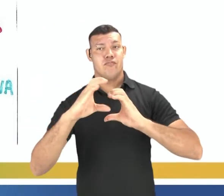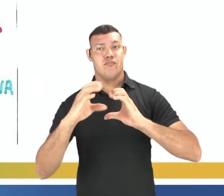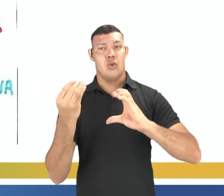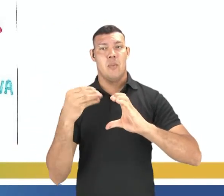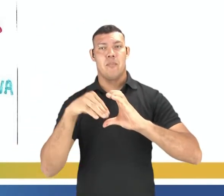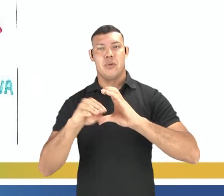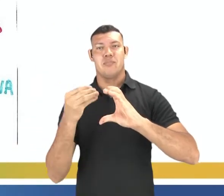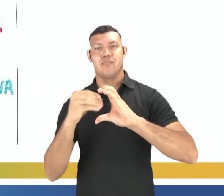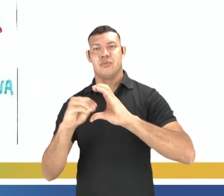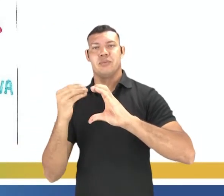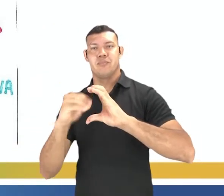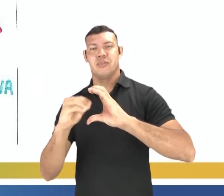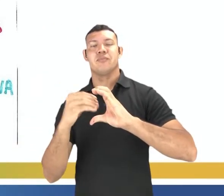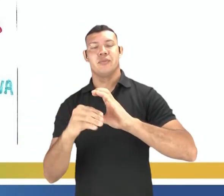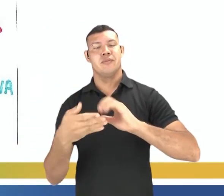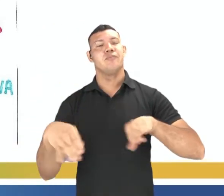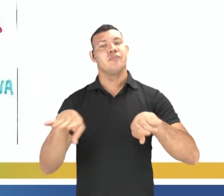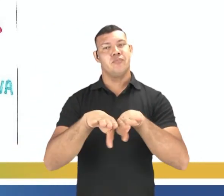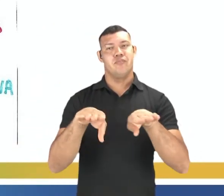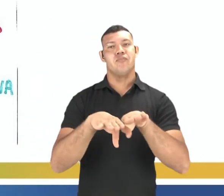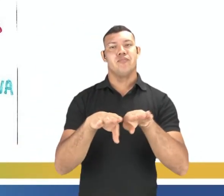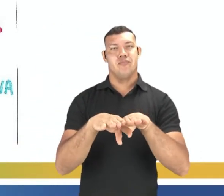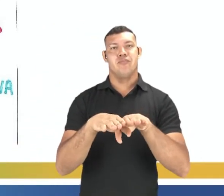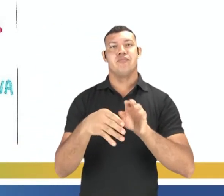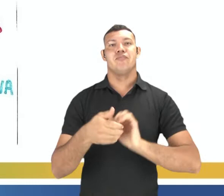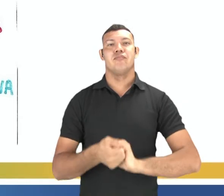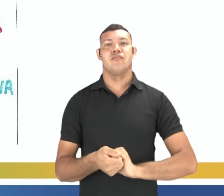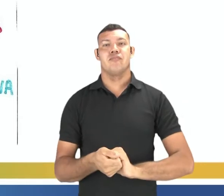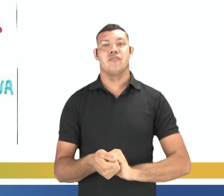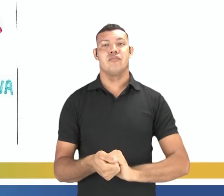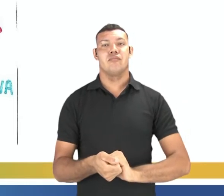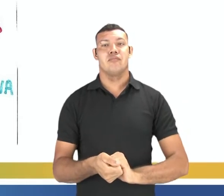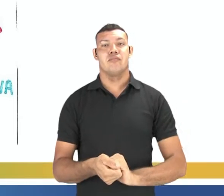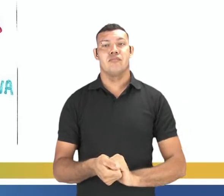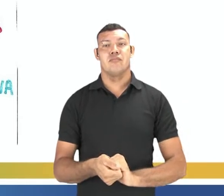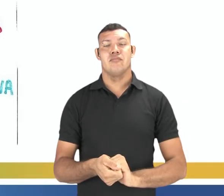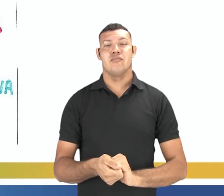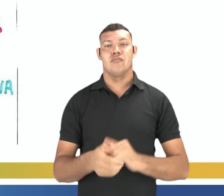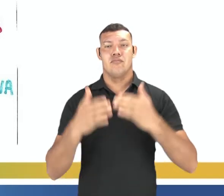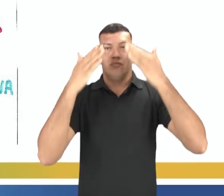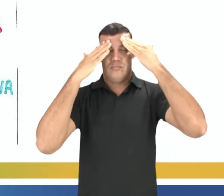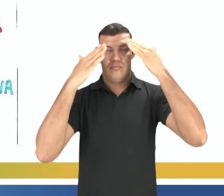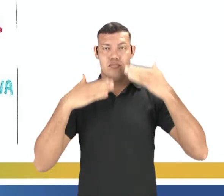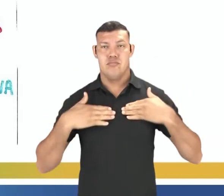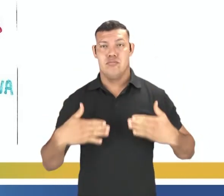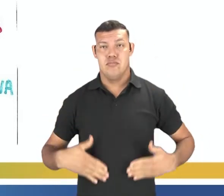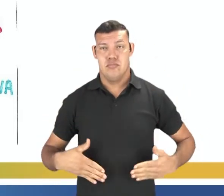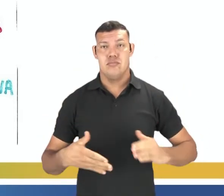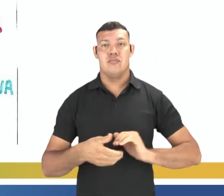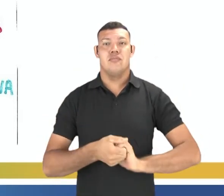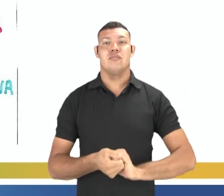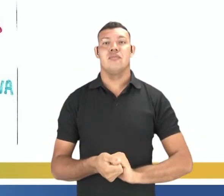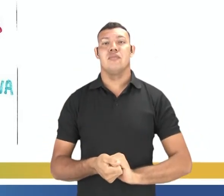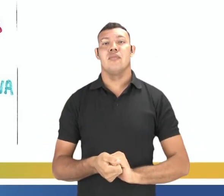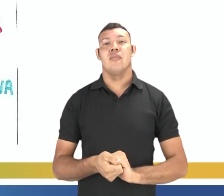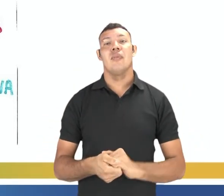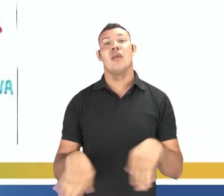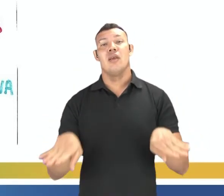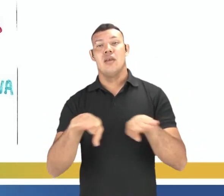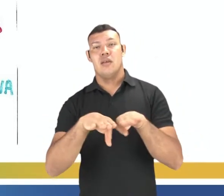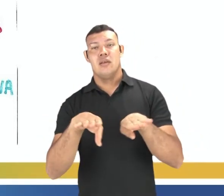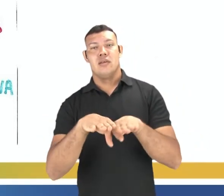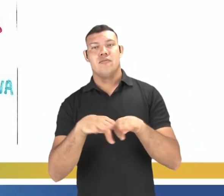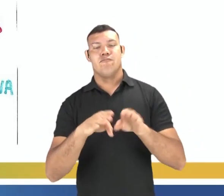as informações. Ele também funciona, tem um funcionamento fisiológico e tem ação também